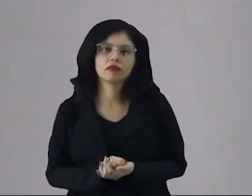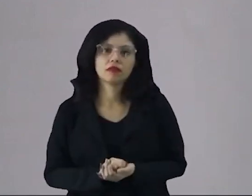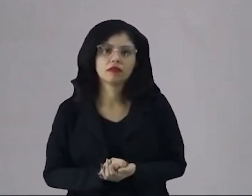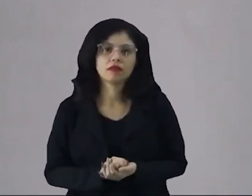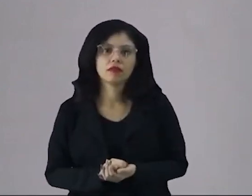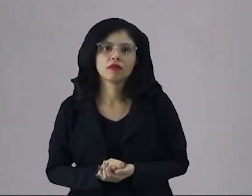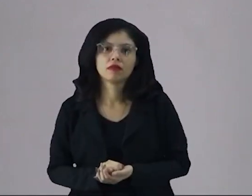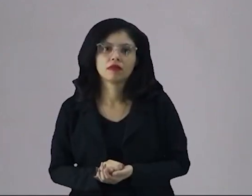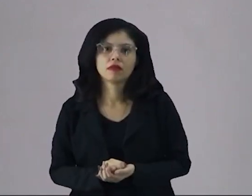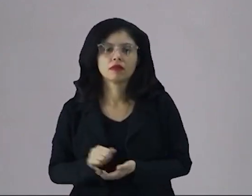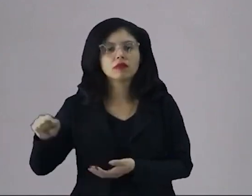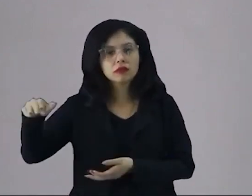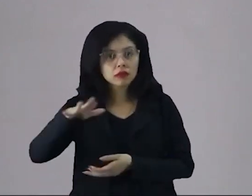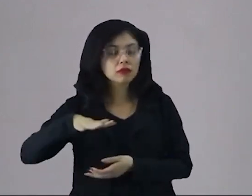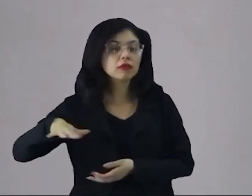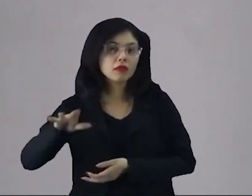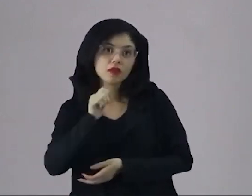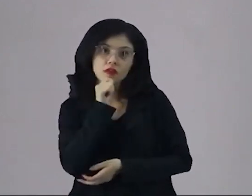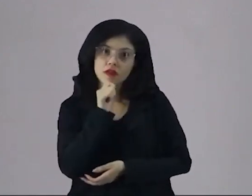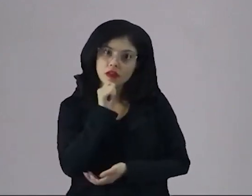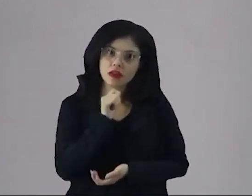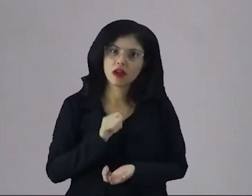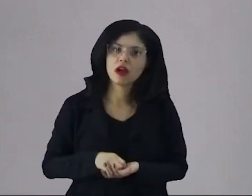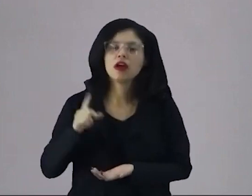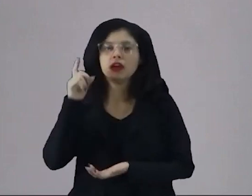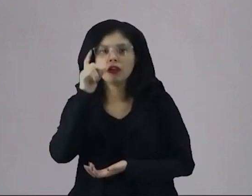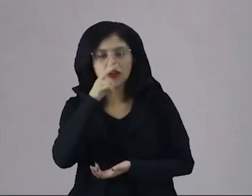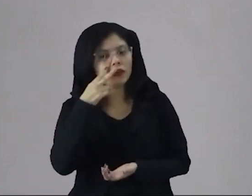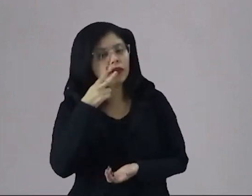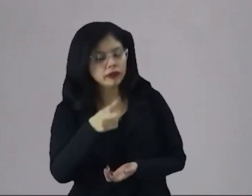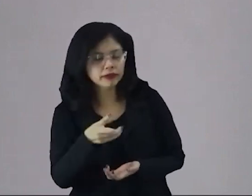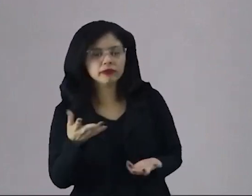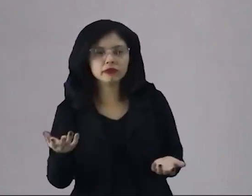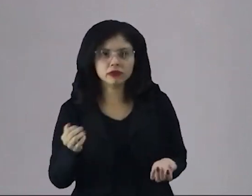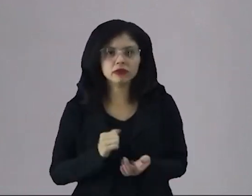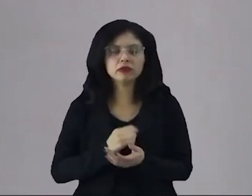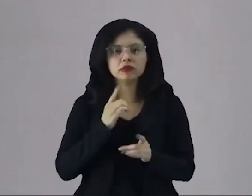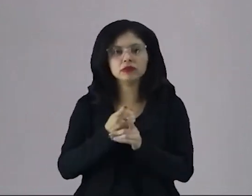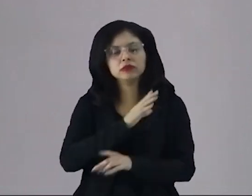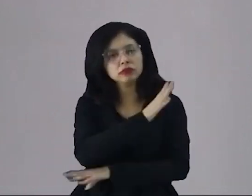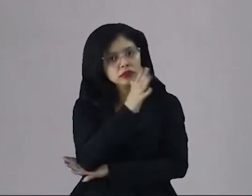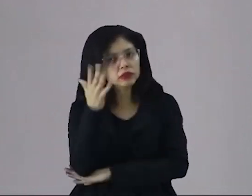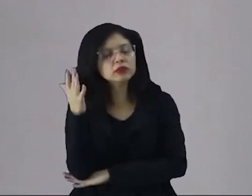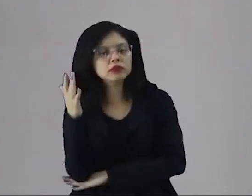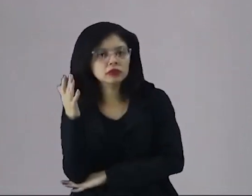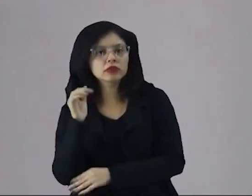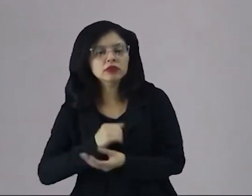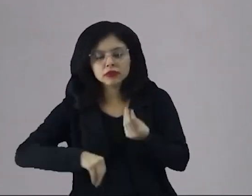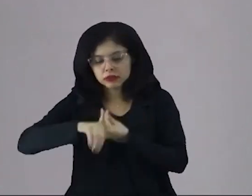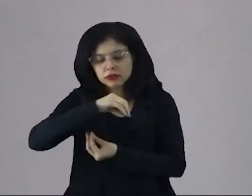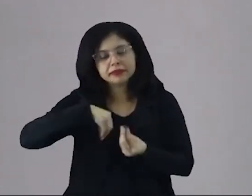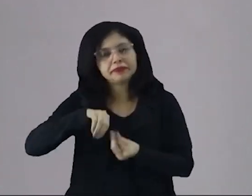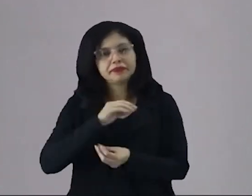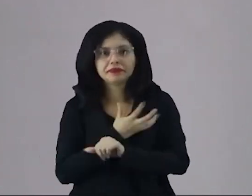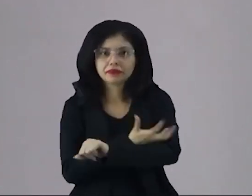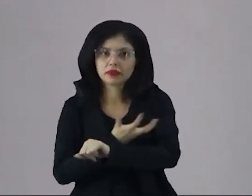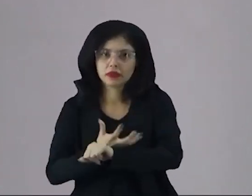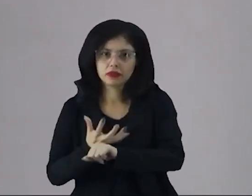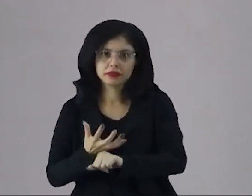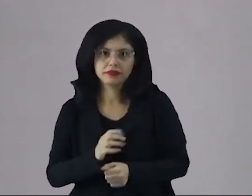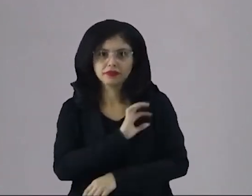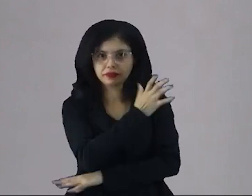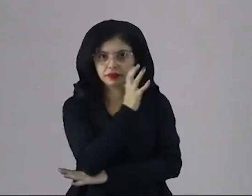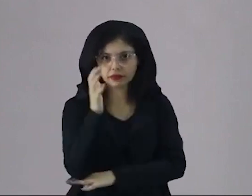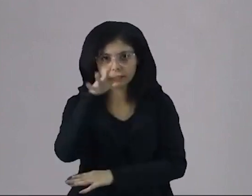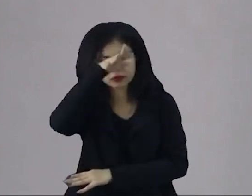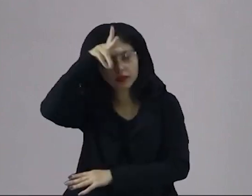tipo de campo que é um tanto raro você ver ele de forma natural misturado com a vegetação da